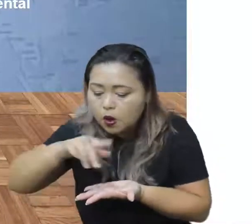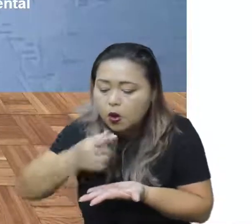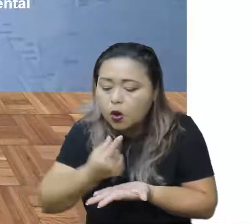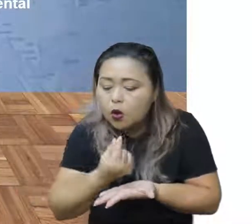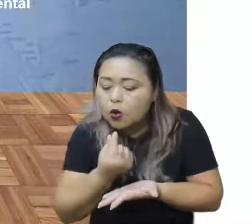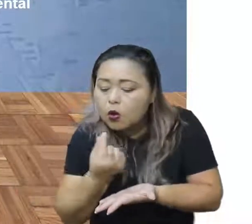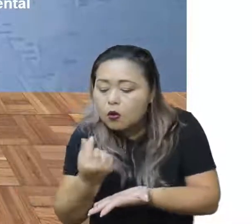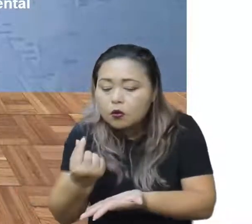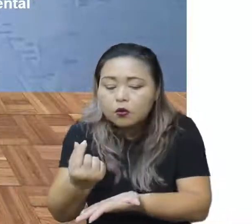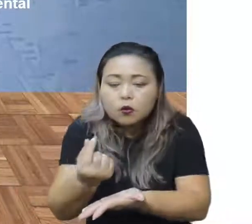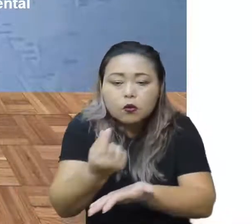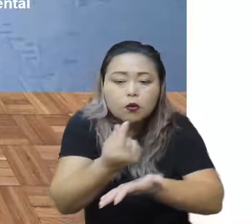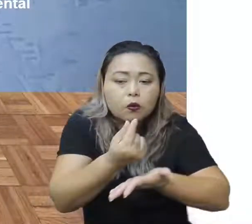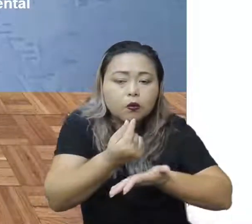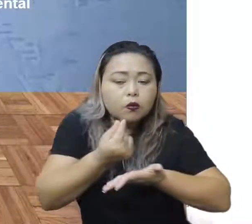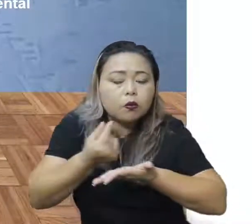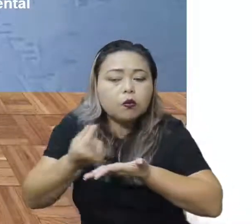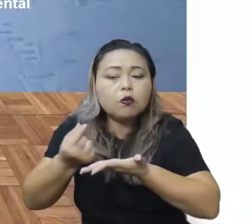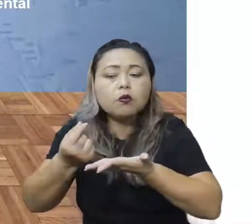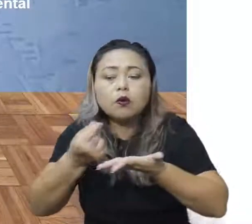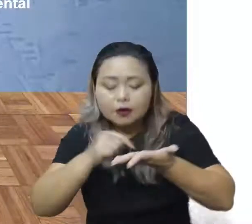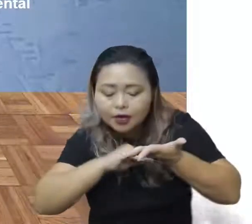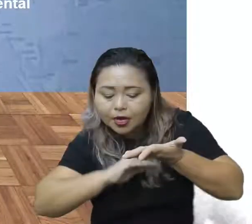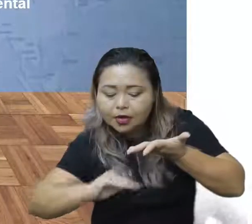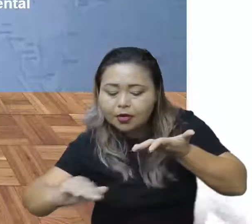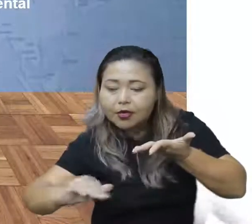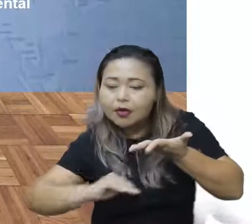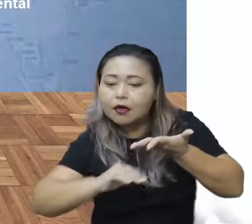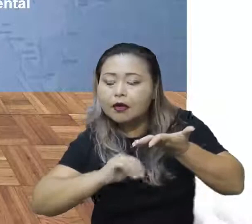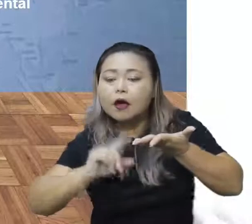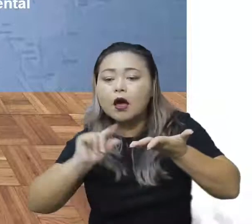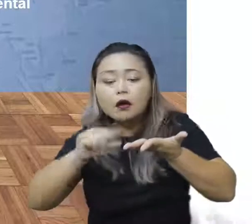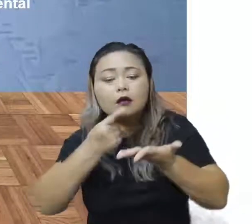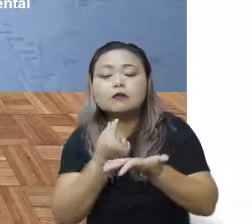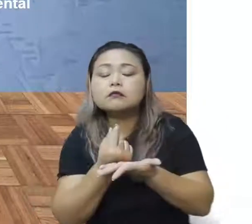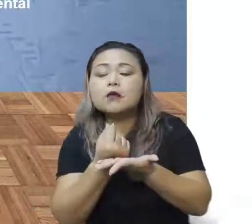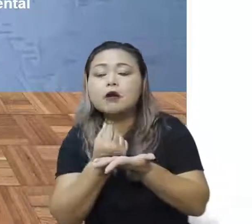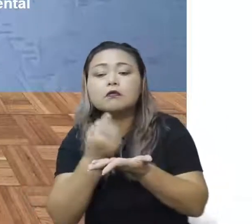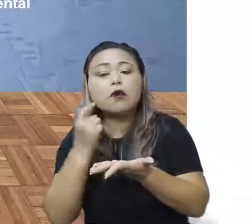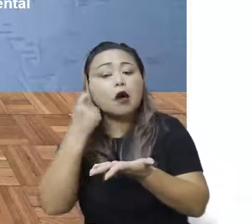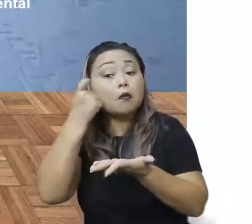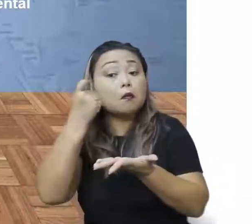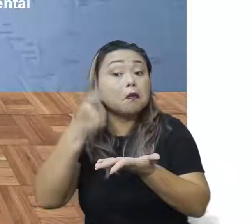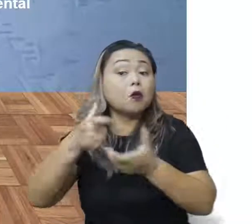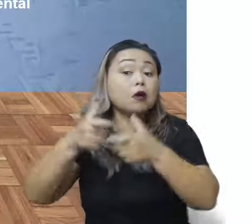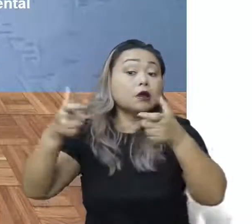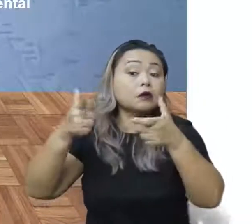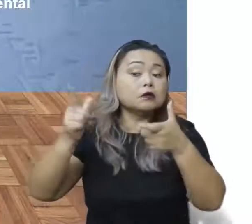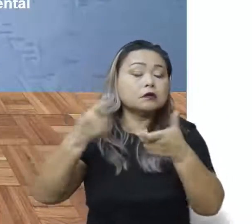riquezas que a Terra nos coloca, com uma grande preocupação: